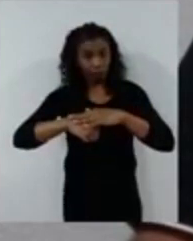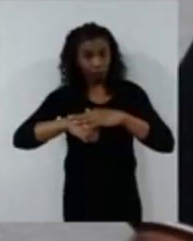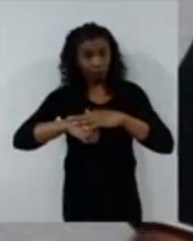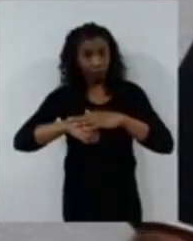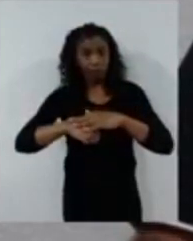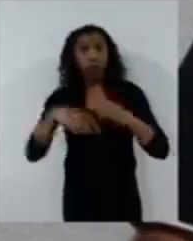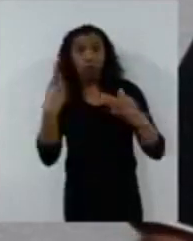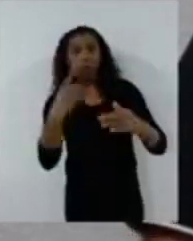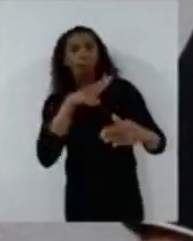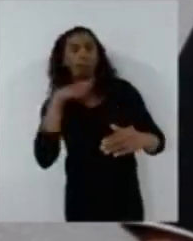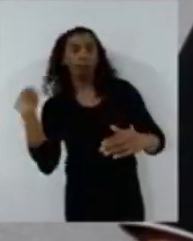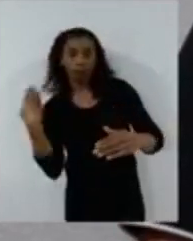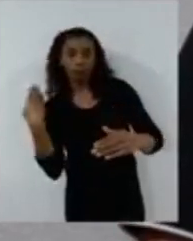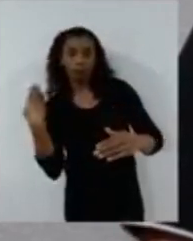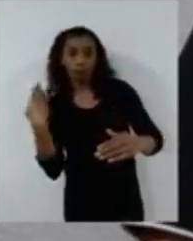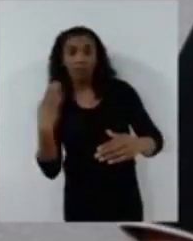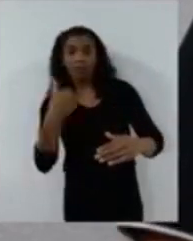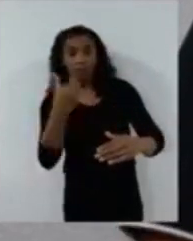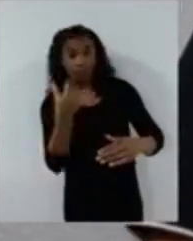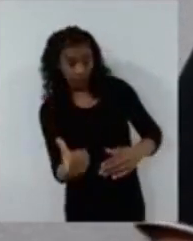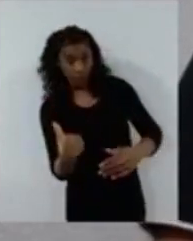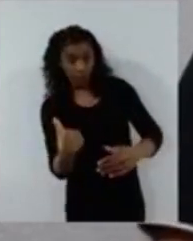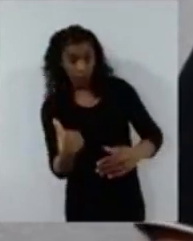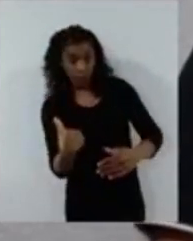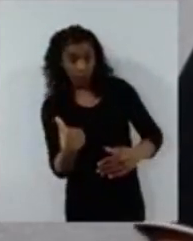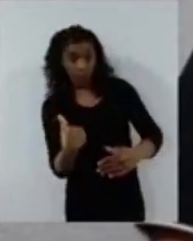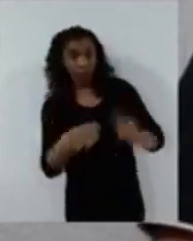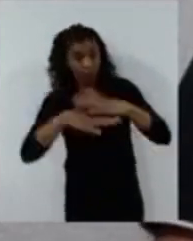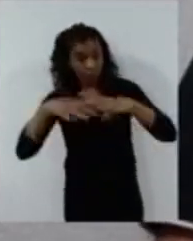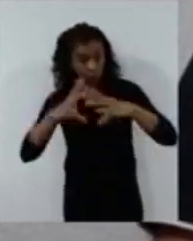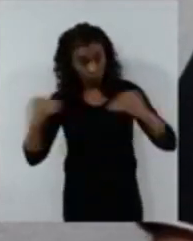1, ativos, 37.